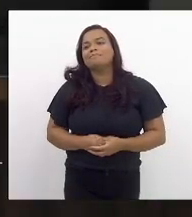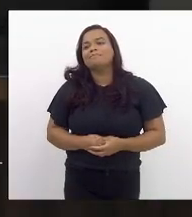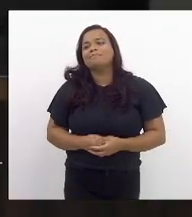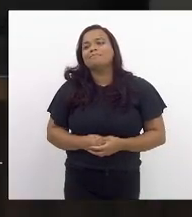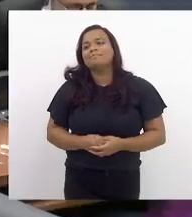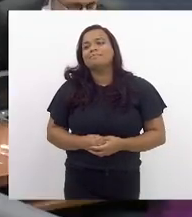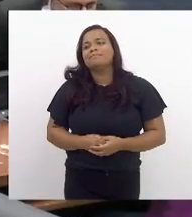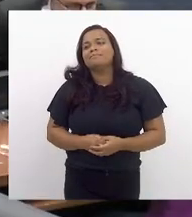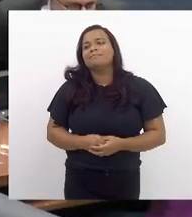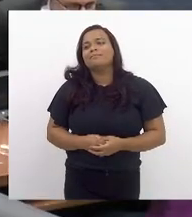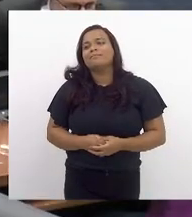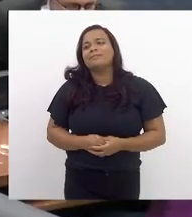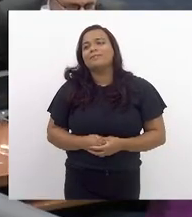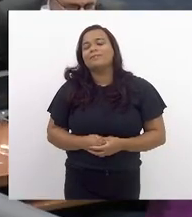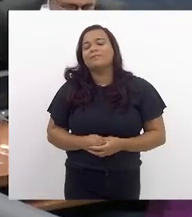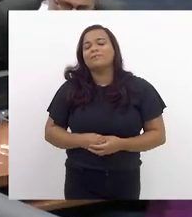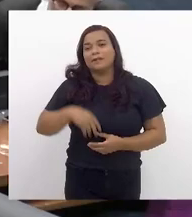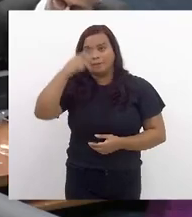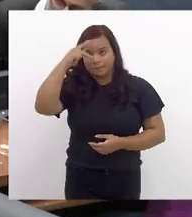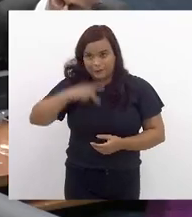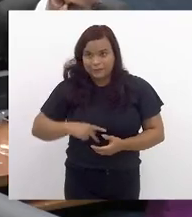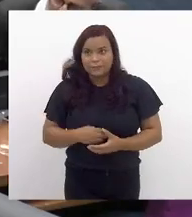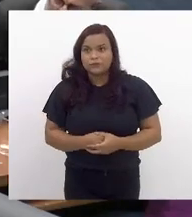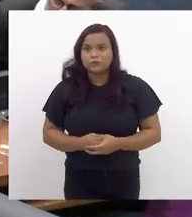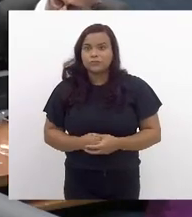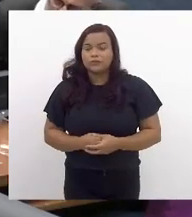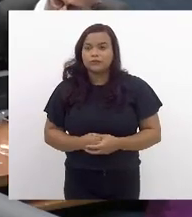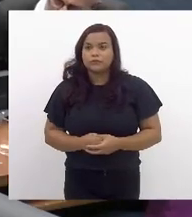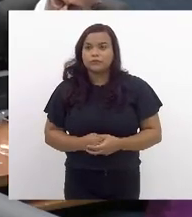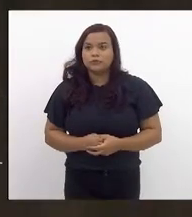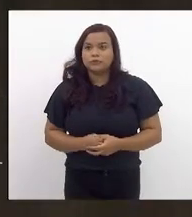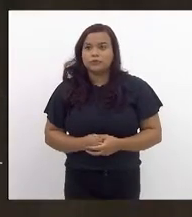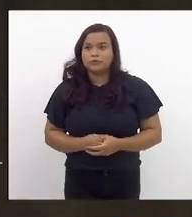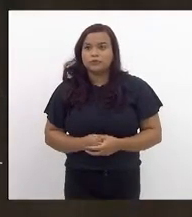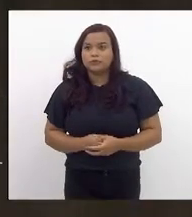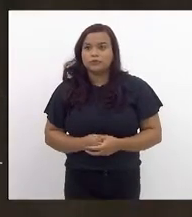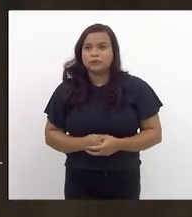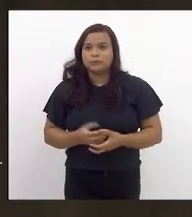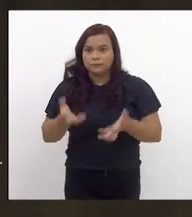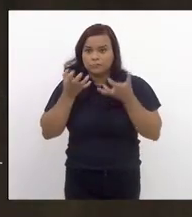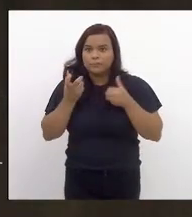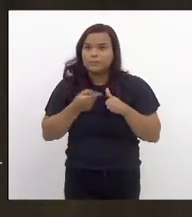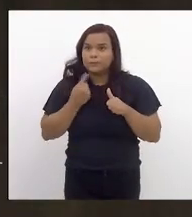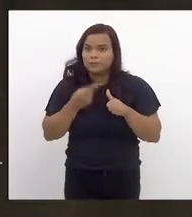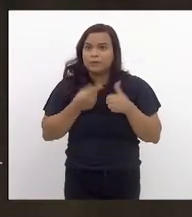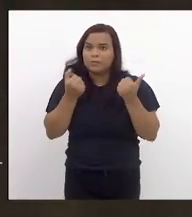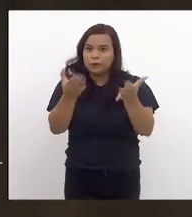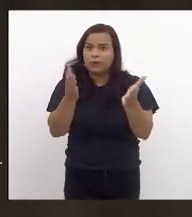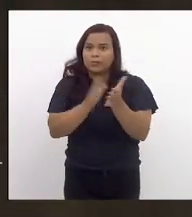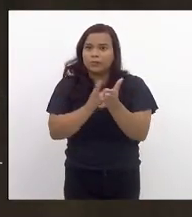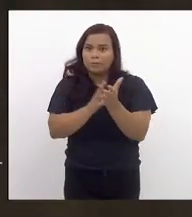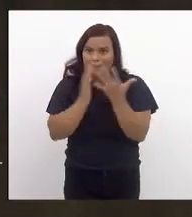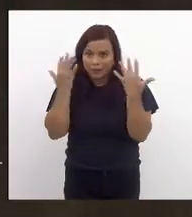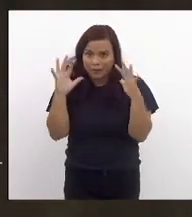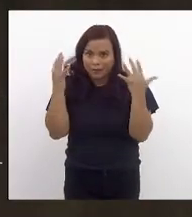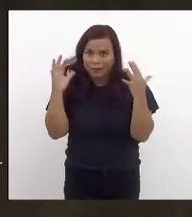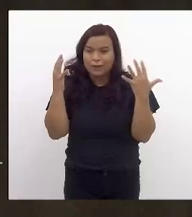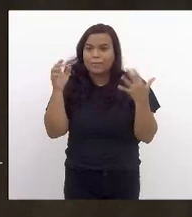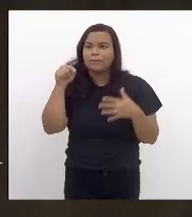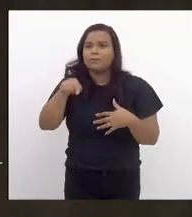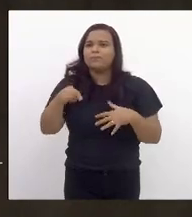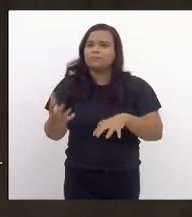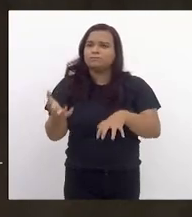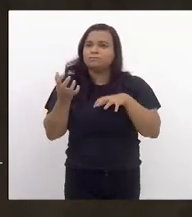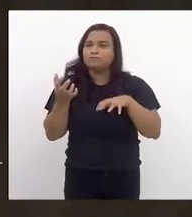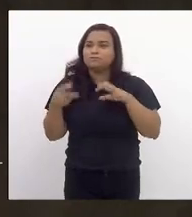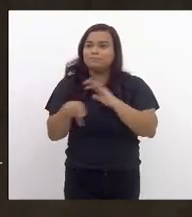Entre. Presidente, eu queria, em primeiro lugar, parabenizar o Parlamento Fluminense por mais